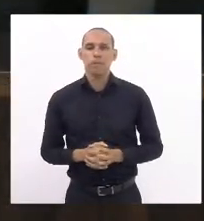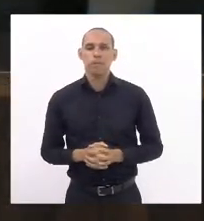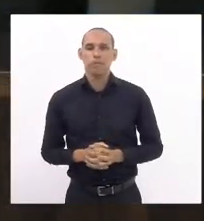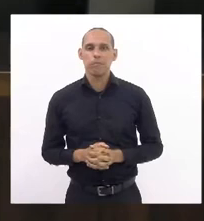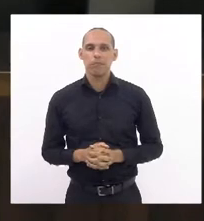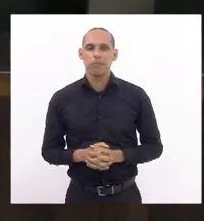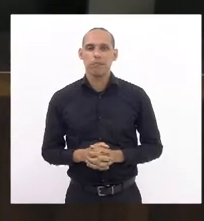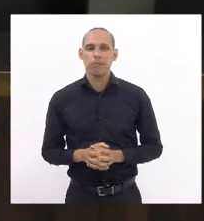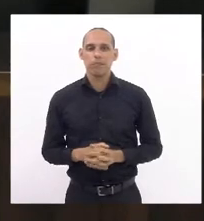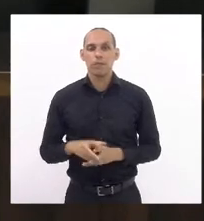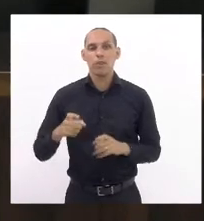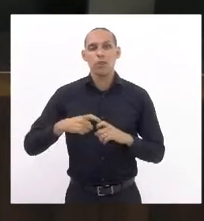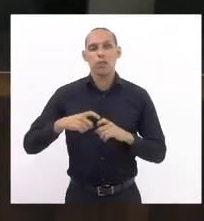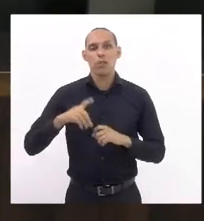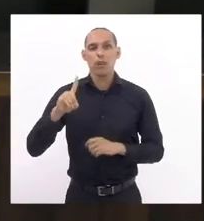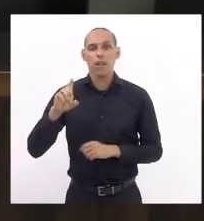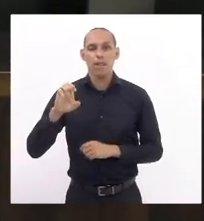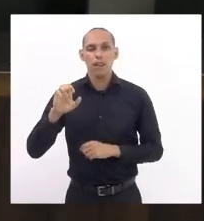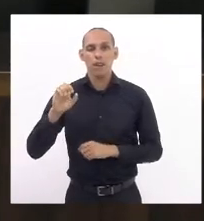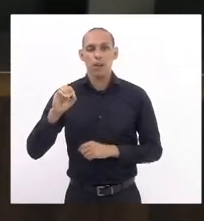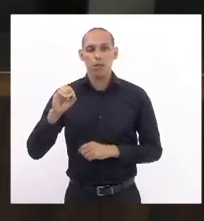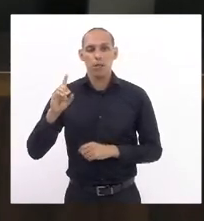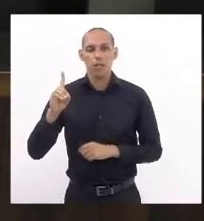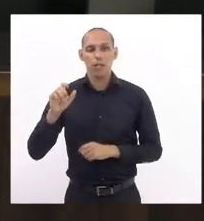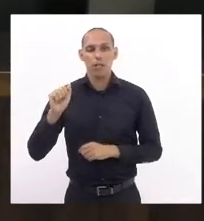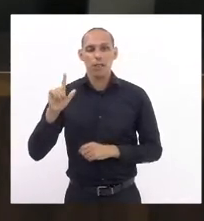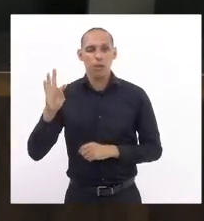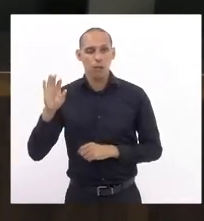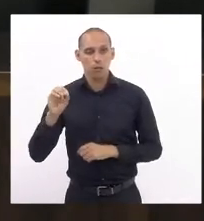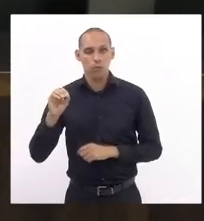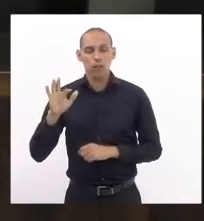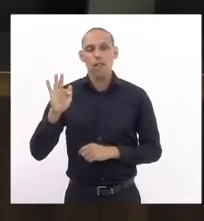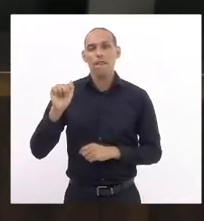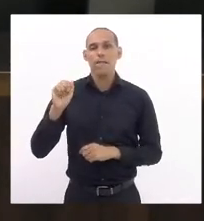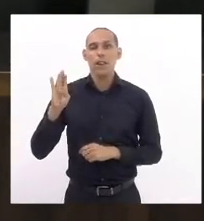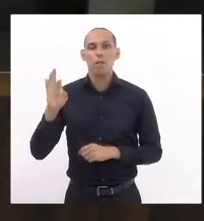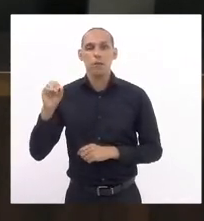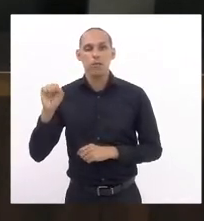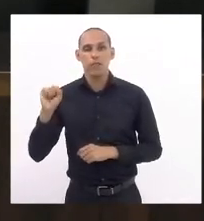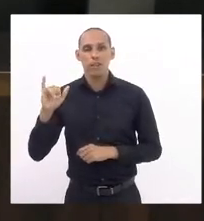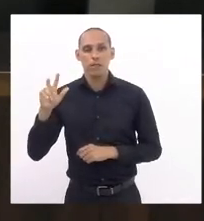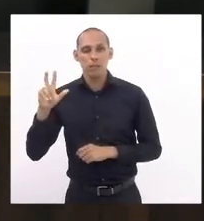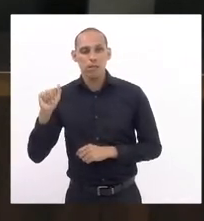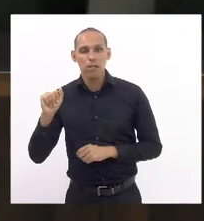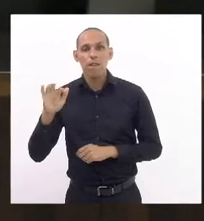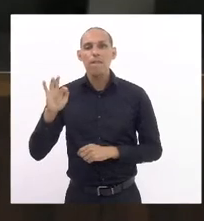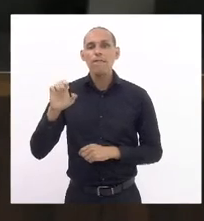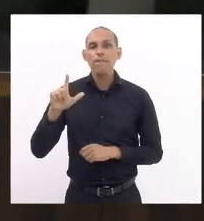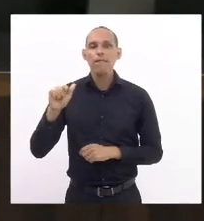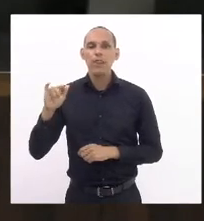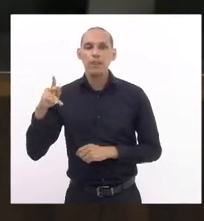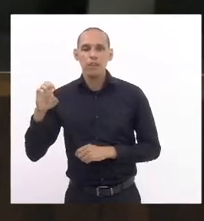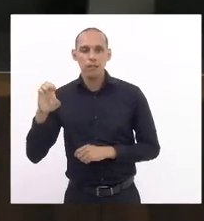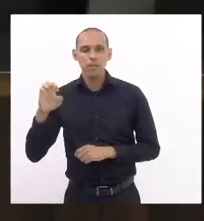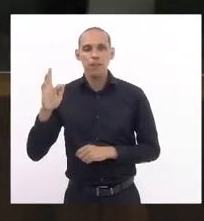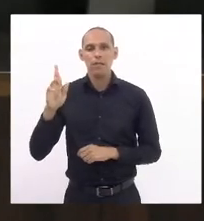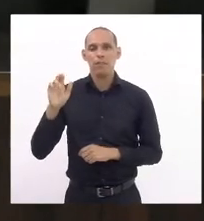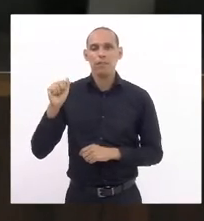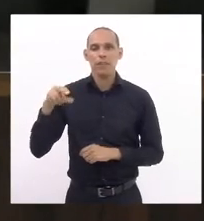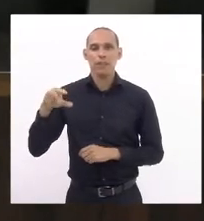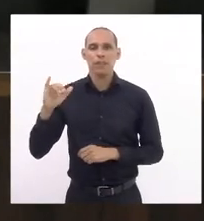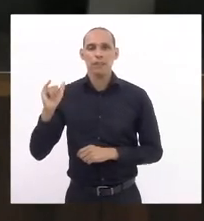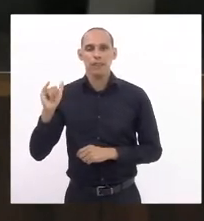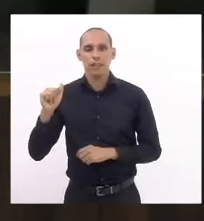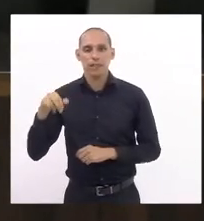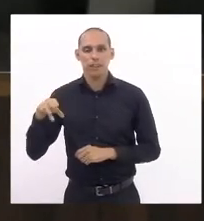Deputado Dr. Deodalto, deputado Fábio Silva, deputado Felipe Soares, deputada Franciane Mota,